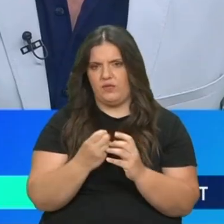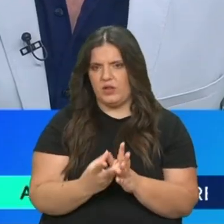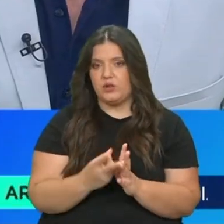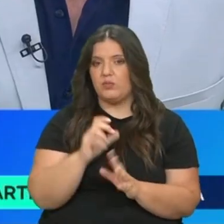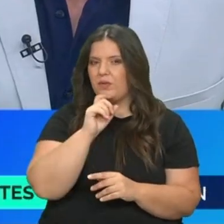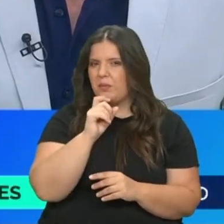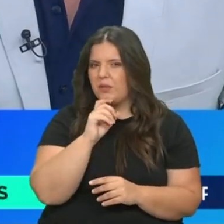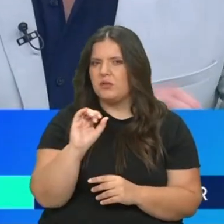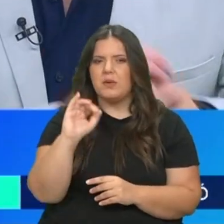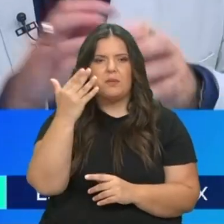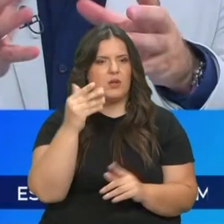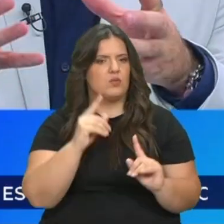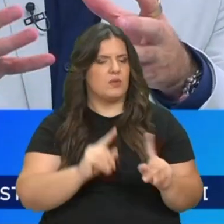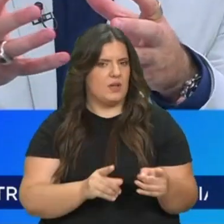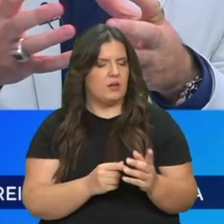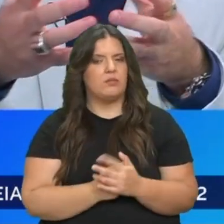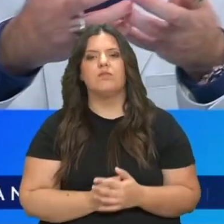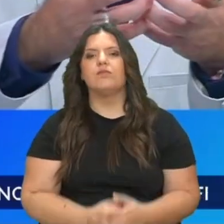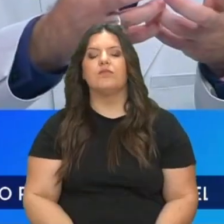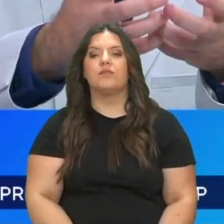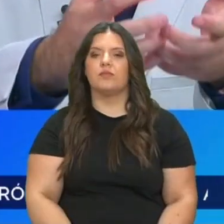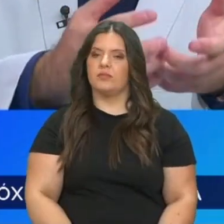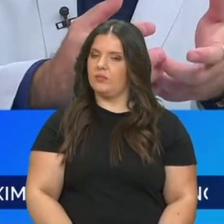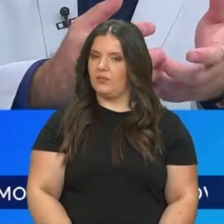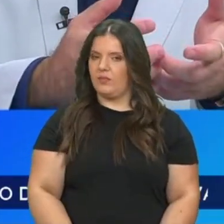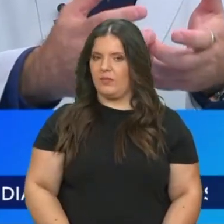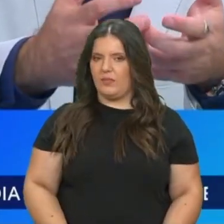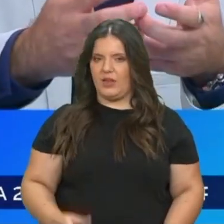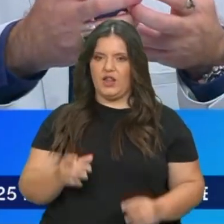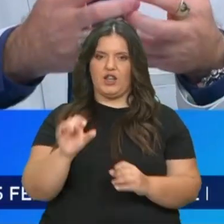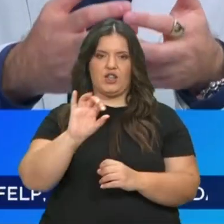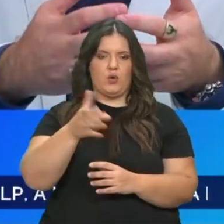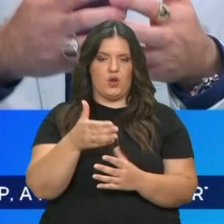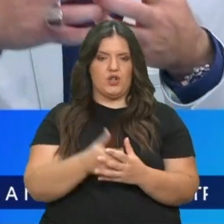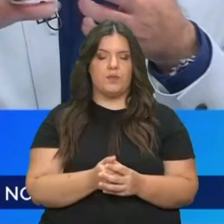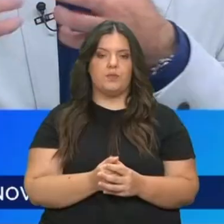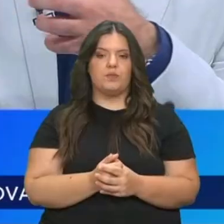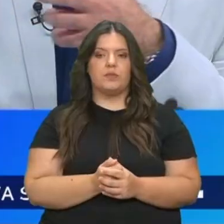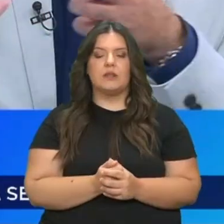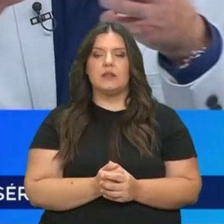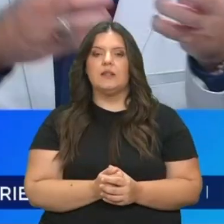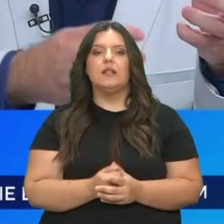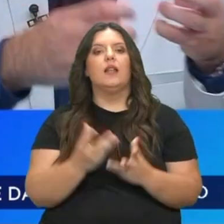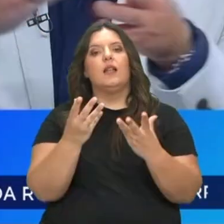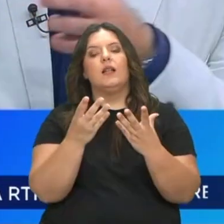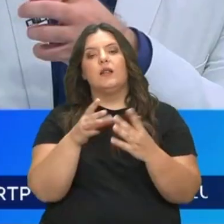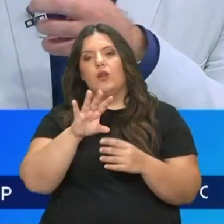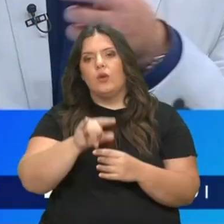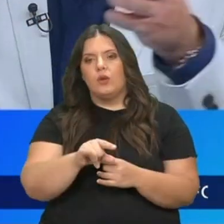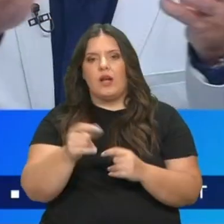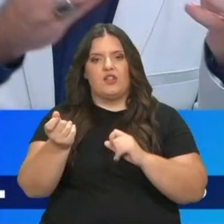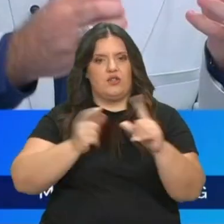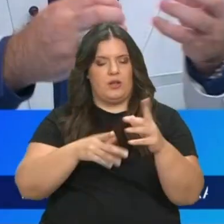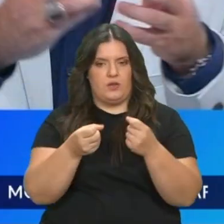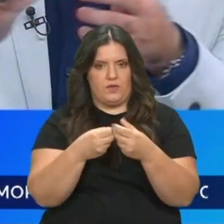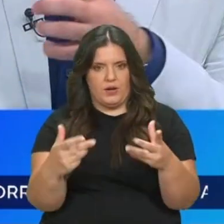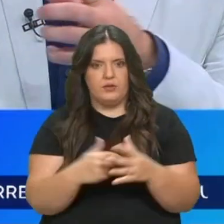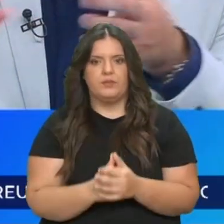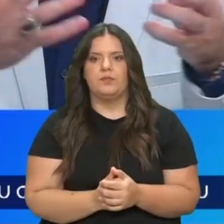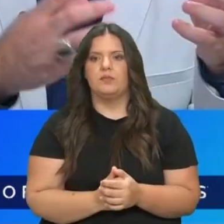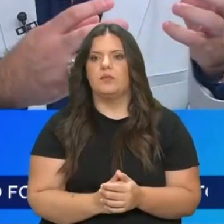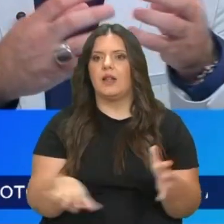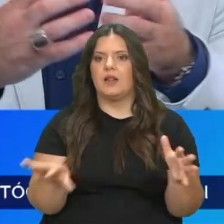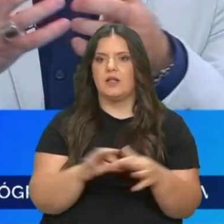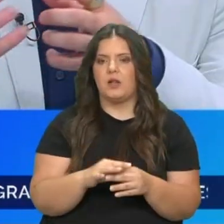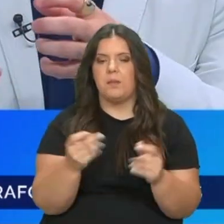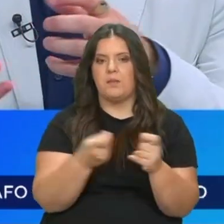primeiras galáxias começaram por ser regiões de grandes maternidades estelares, relativamente